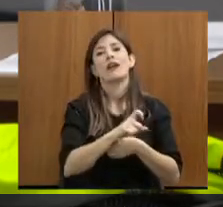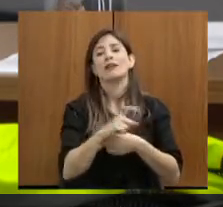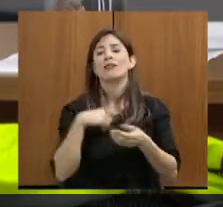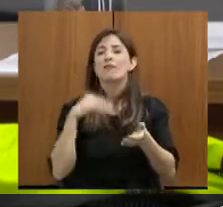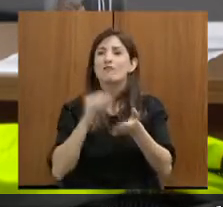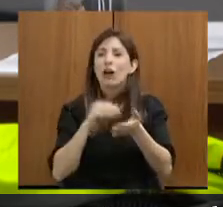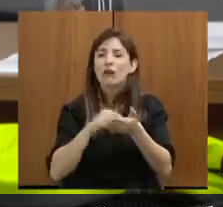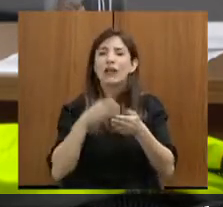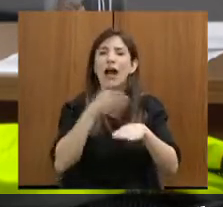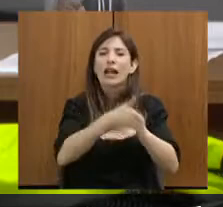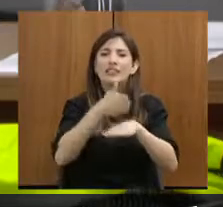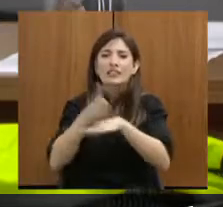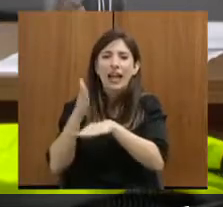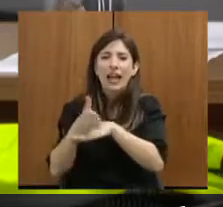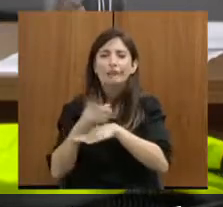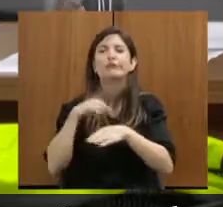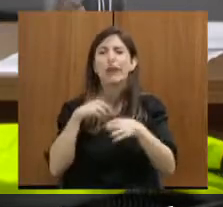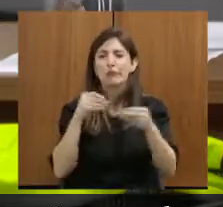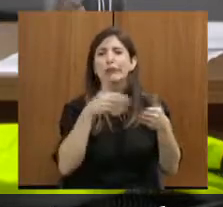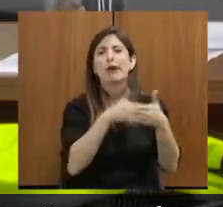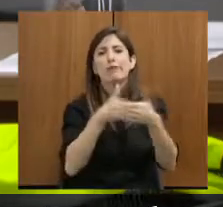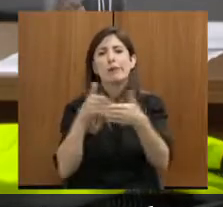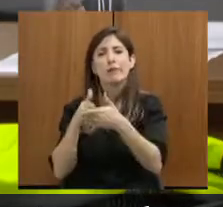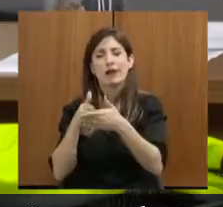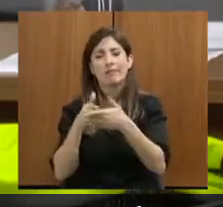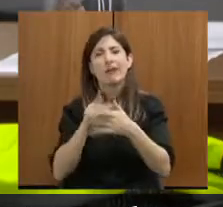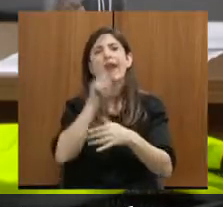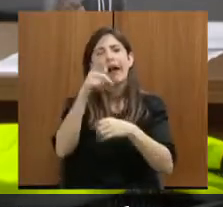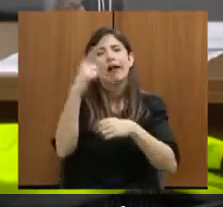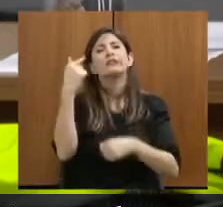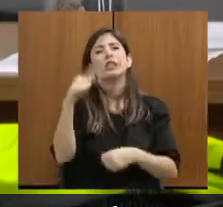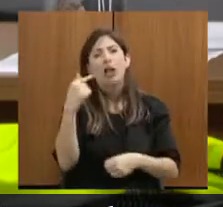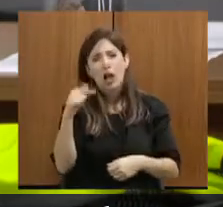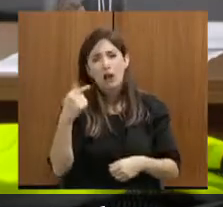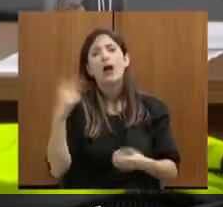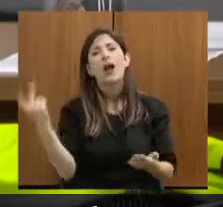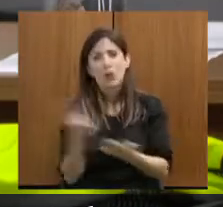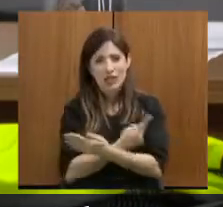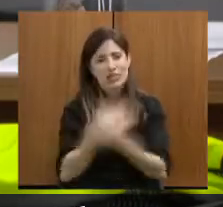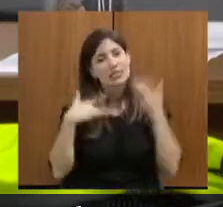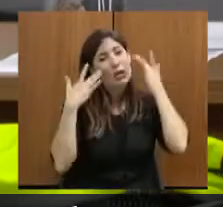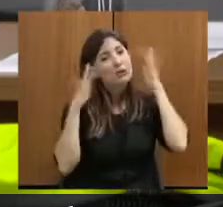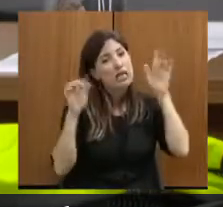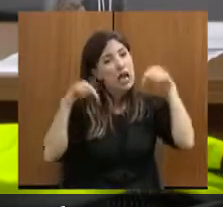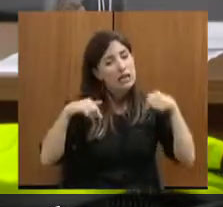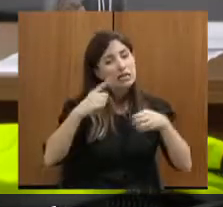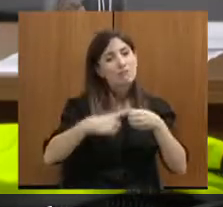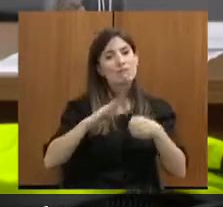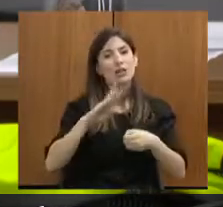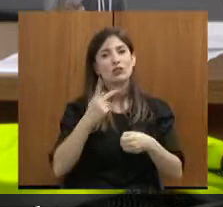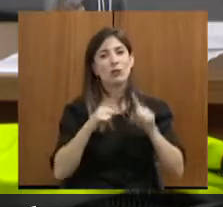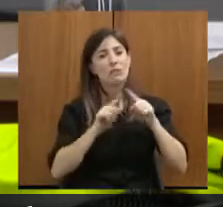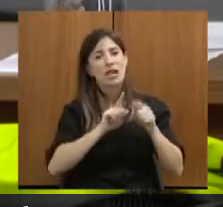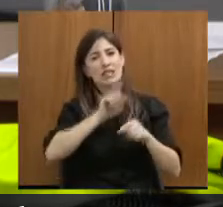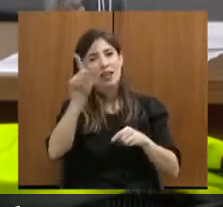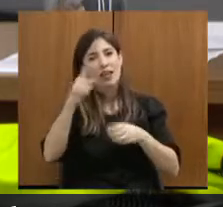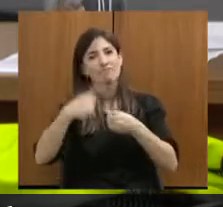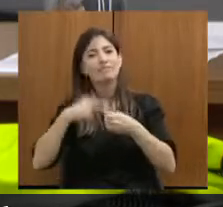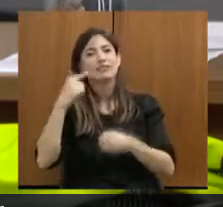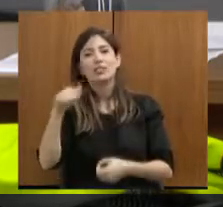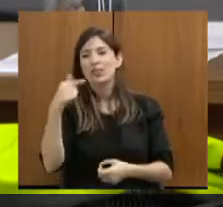também né lá em Sete Lagoas e eu não sei se aqui em Belo Horizonte está diferente né mas em Sete Lagoas não tá bom não isso